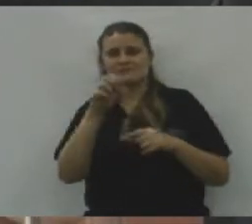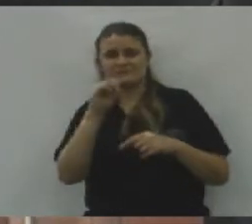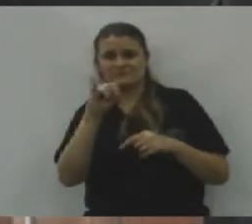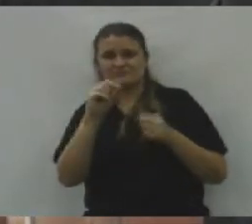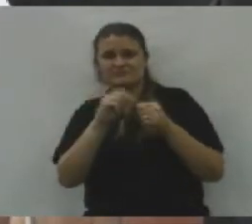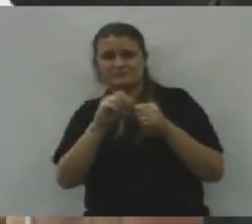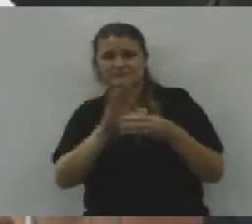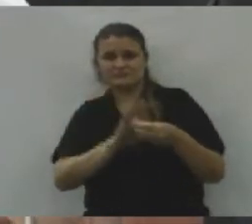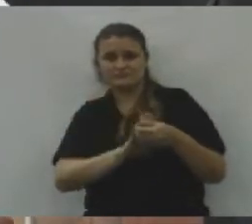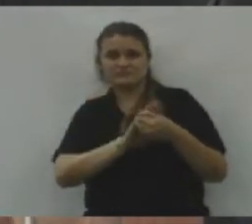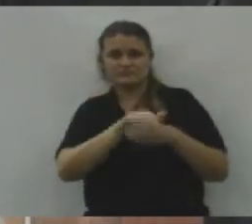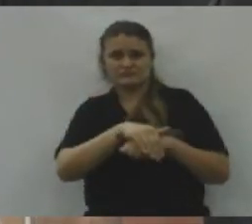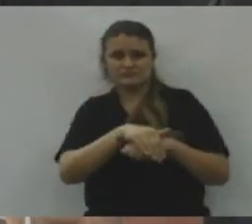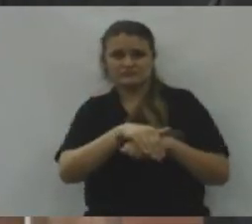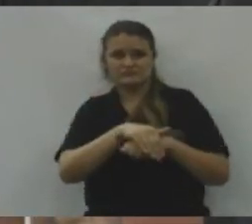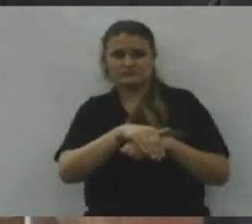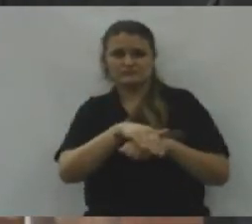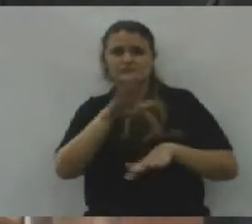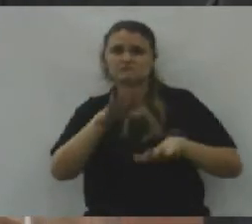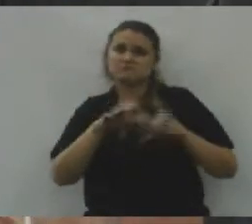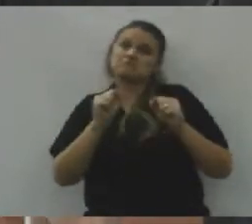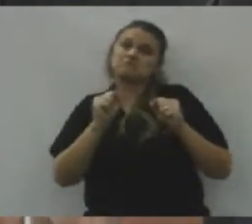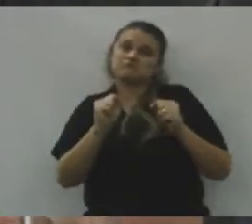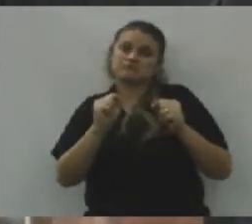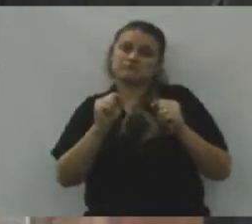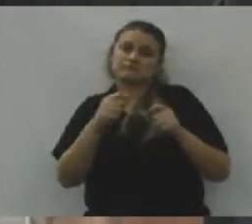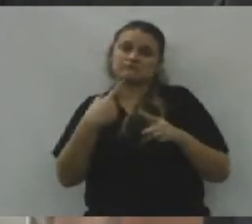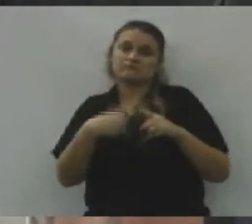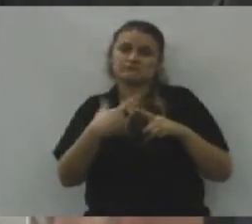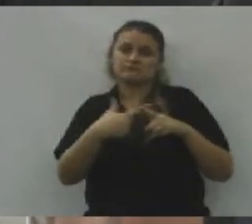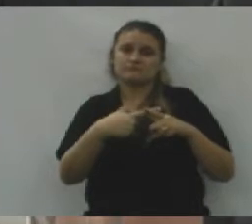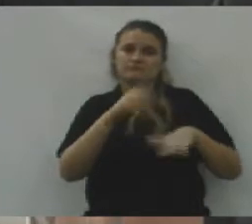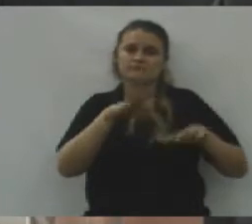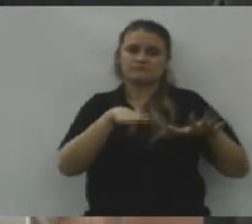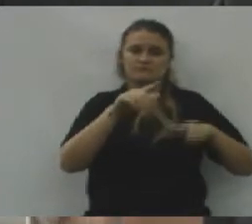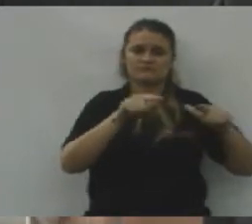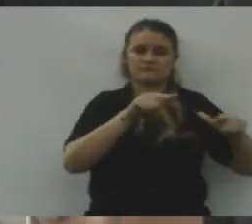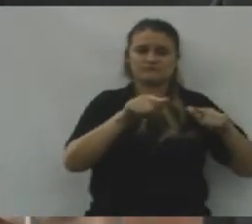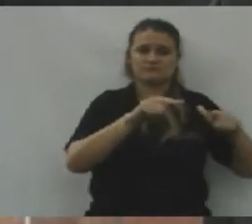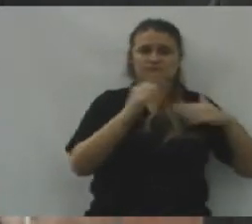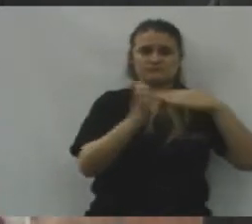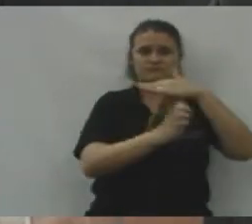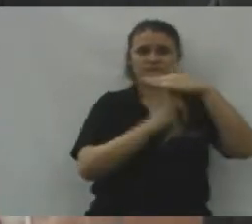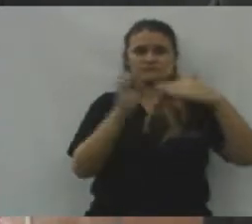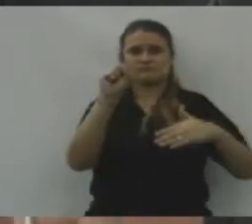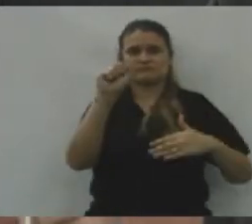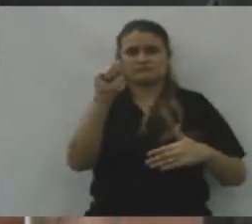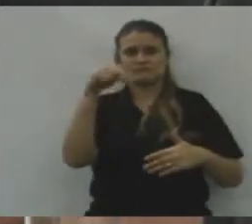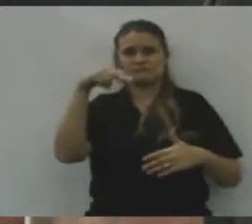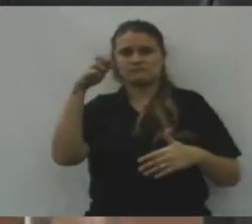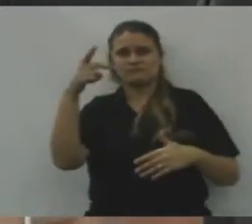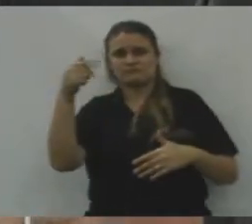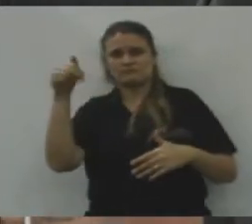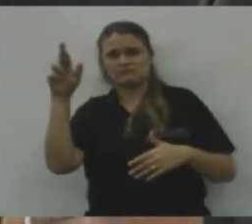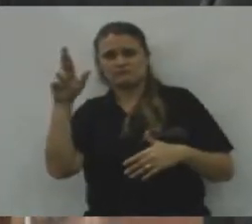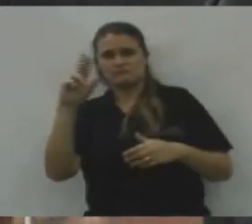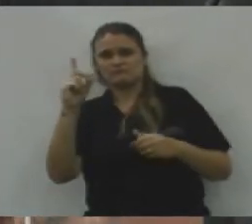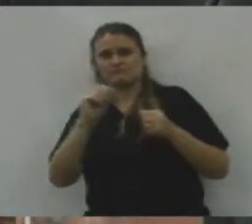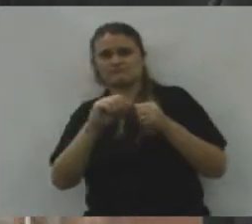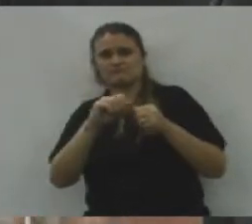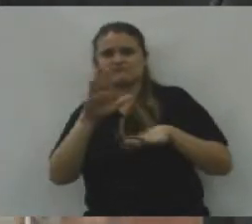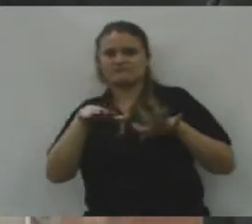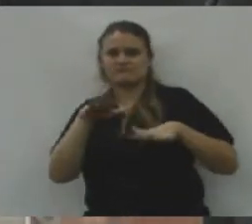noite, também poderia ser, pelo que o trabalho que a Sanepar está fazendo não está ficando bem feito de dia, daí à noite também